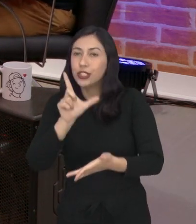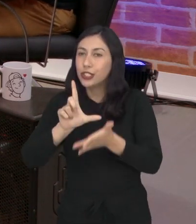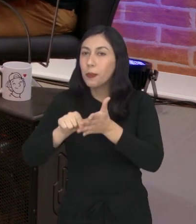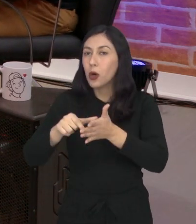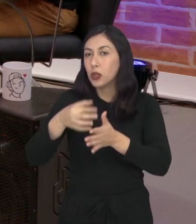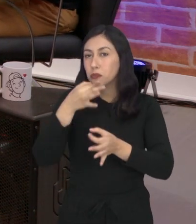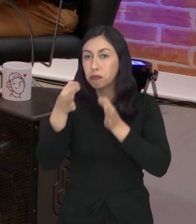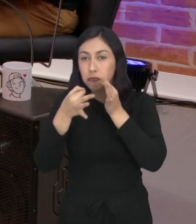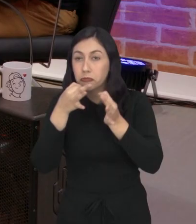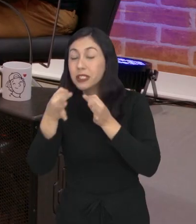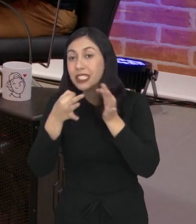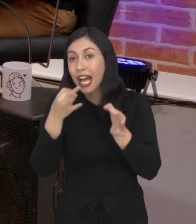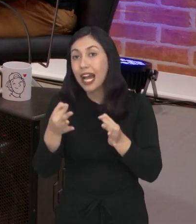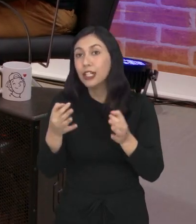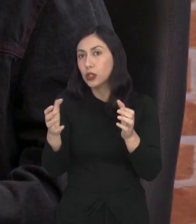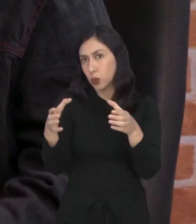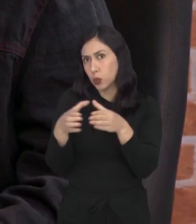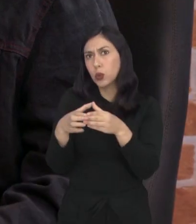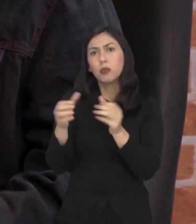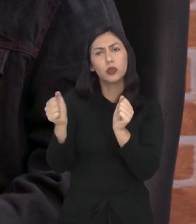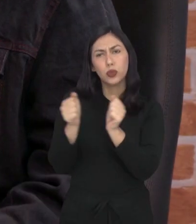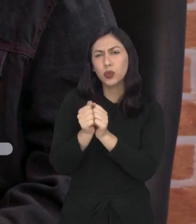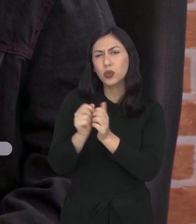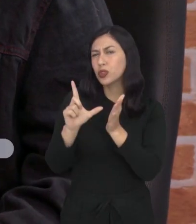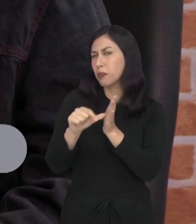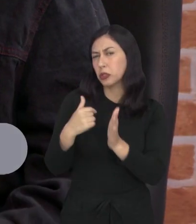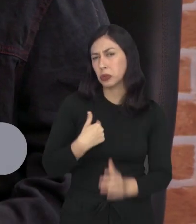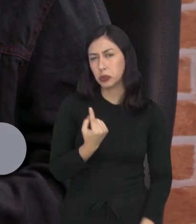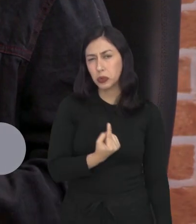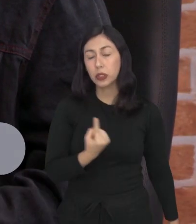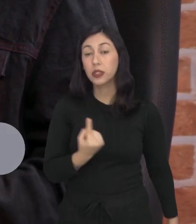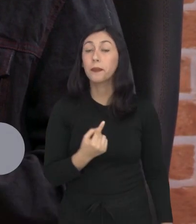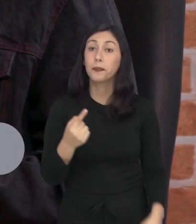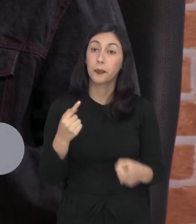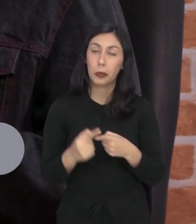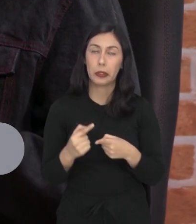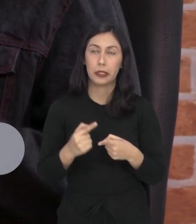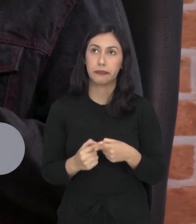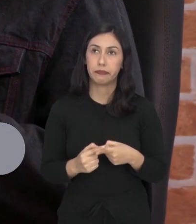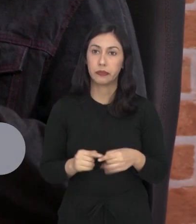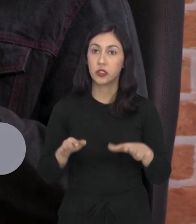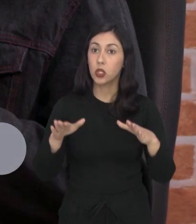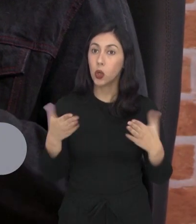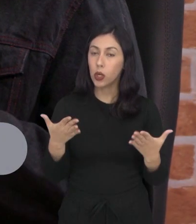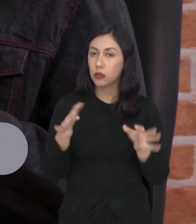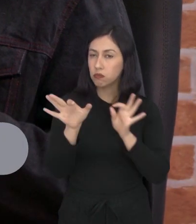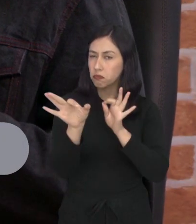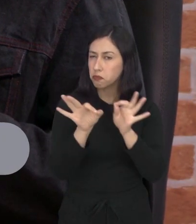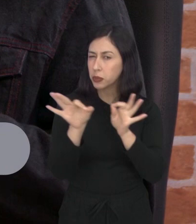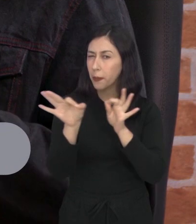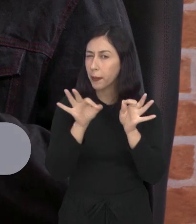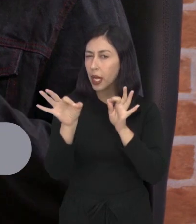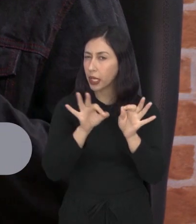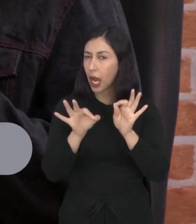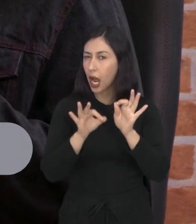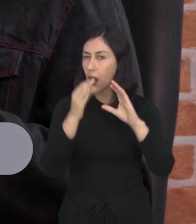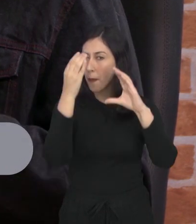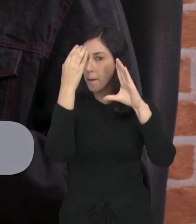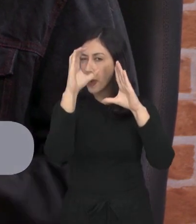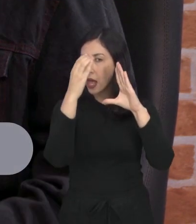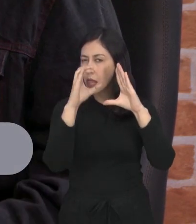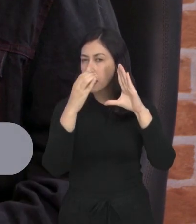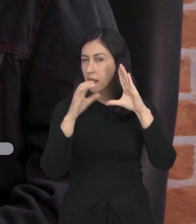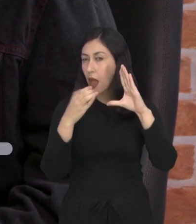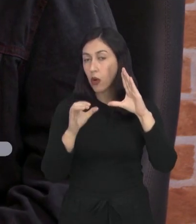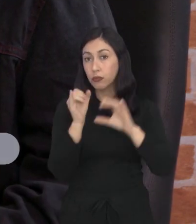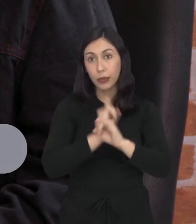nessa época tinha uma galera que estava comigo, depois de um tempo eu acabei ficando sozinho, porque querendo ou não, quando você vai produzir conteúdo para internet, é algo que você não vai